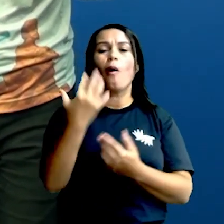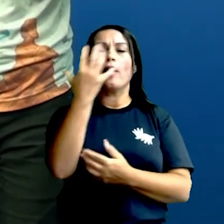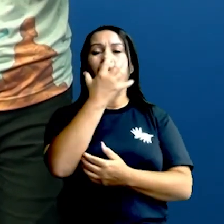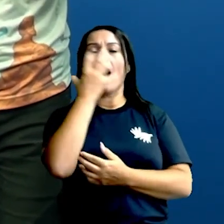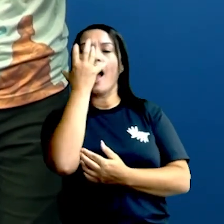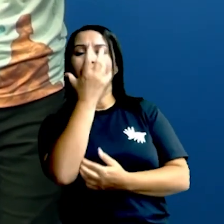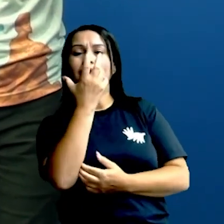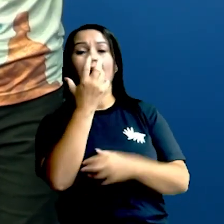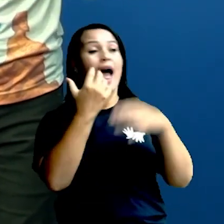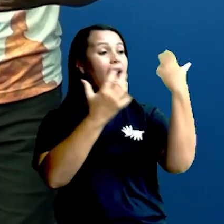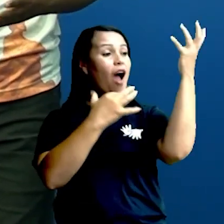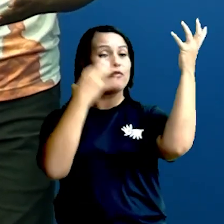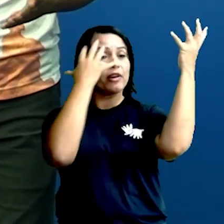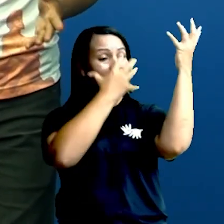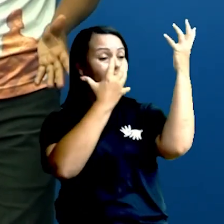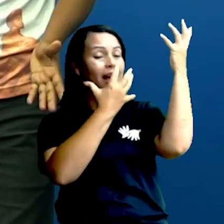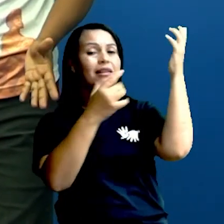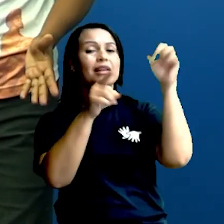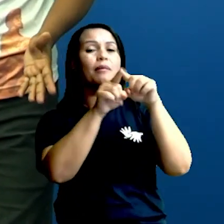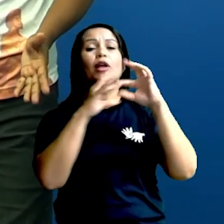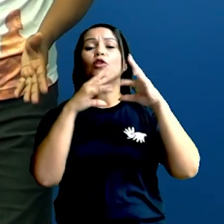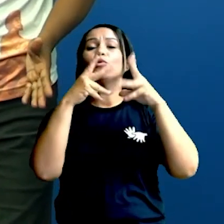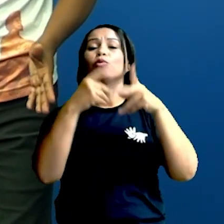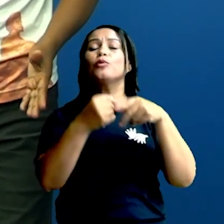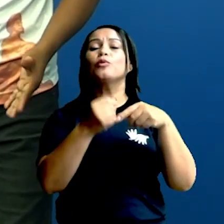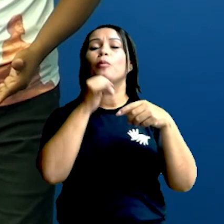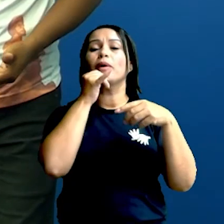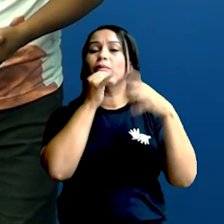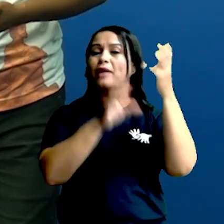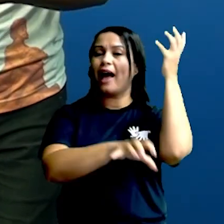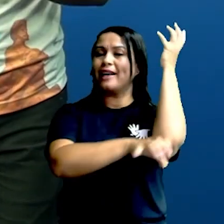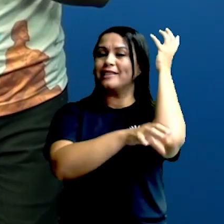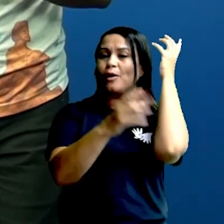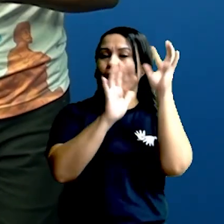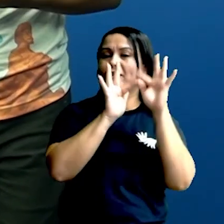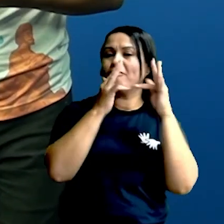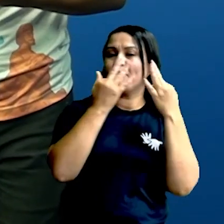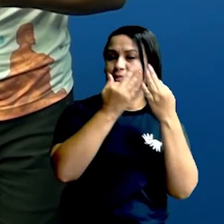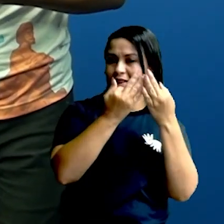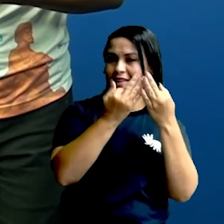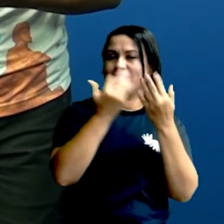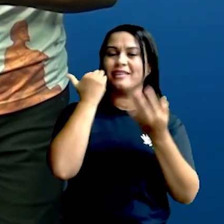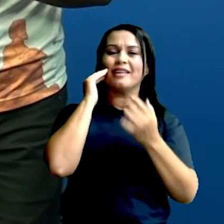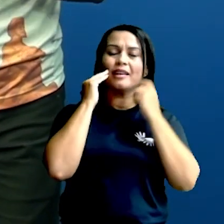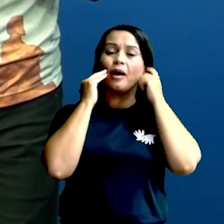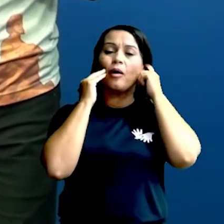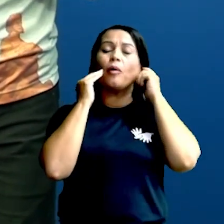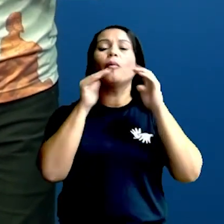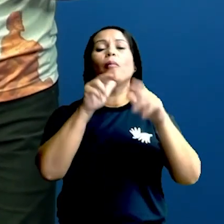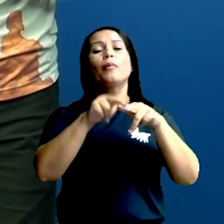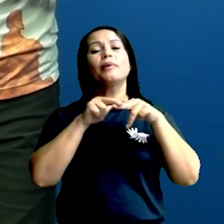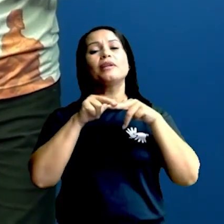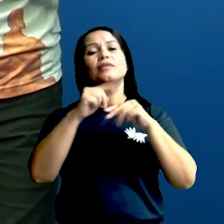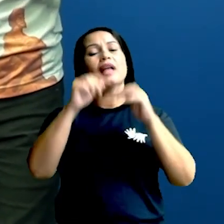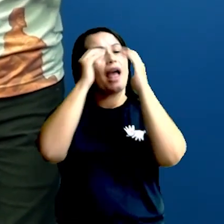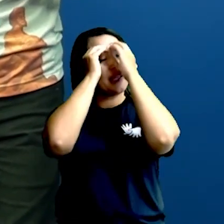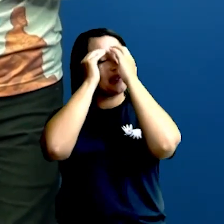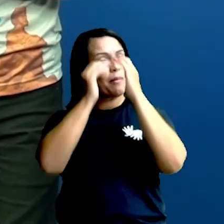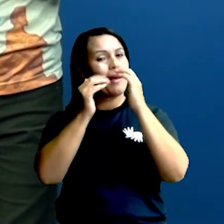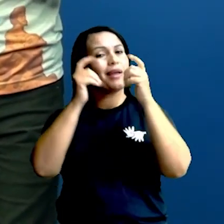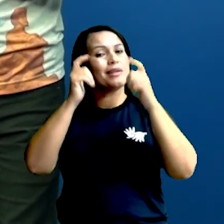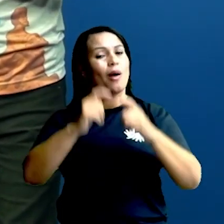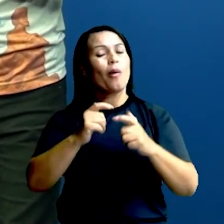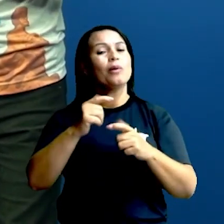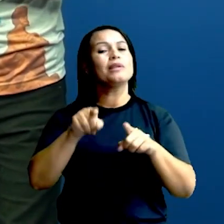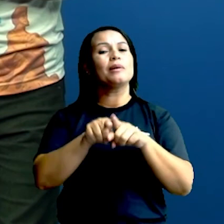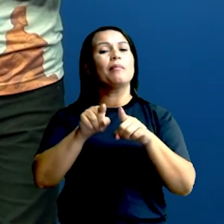vê, tudo isso vem de suas raízes, que a tornaram desta forma. Portanto, respeite suas raízes, respeite